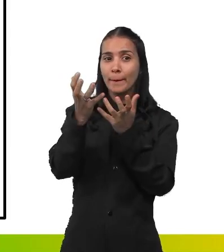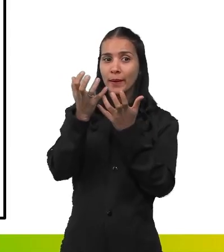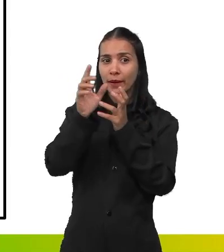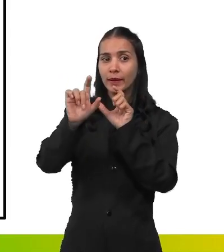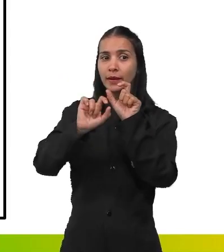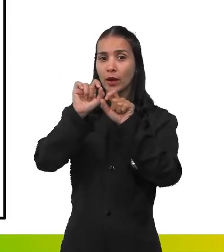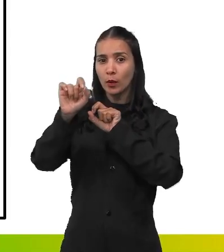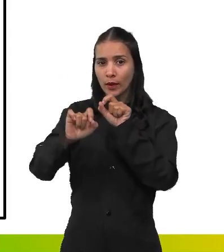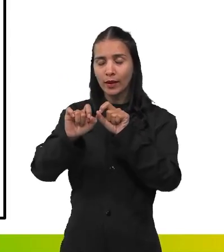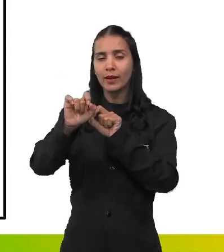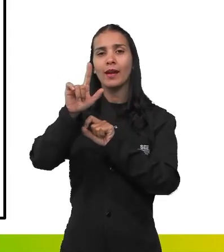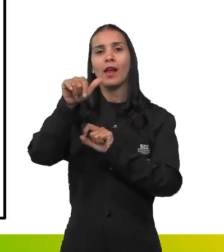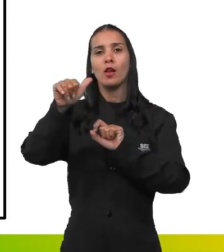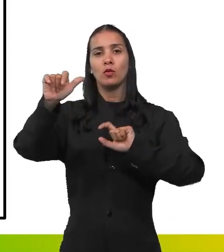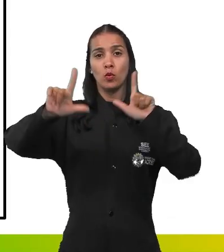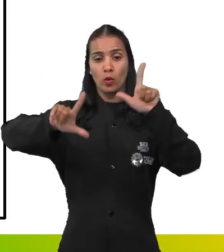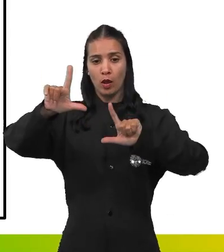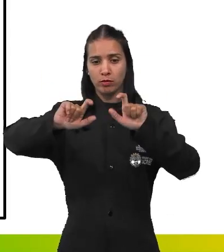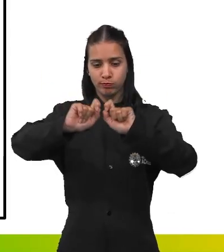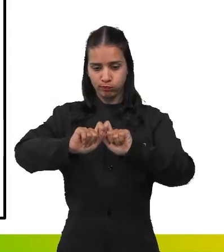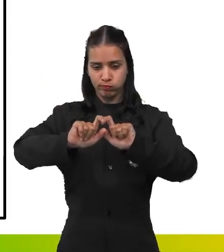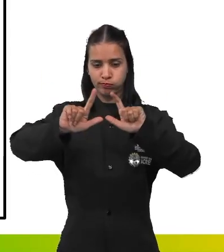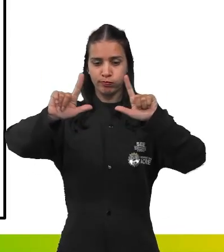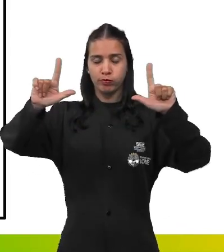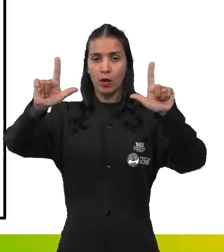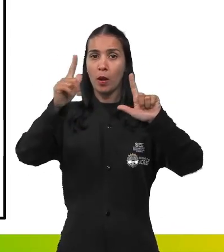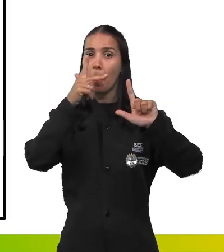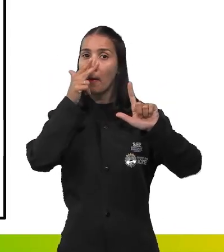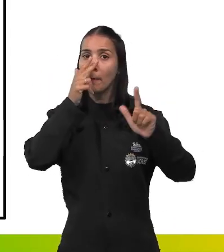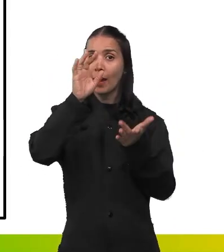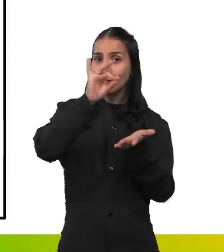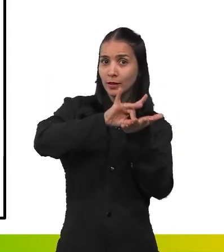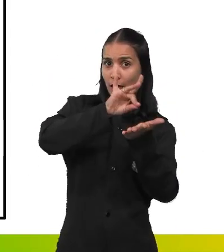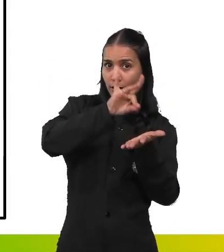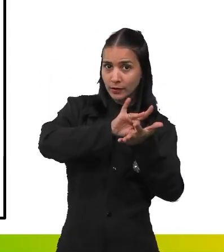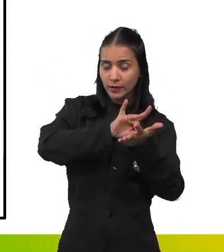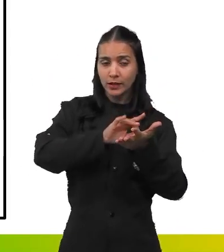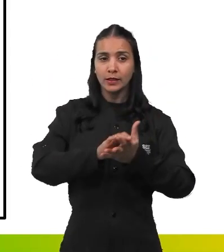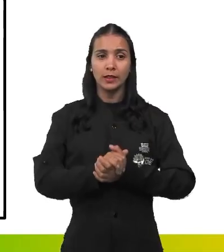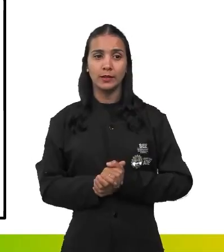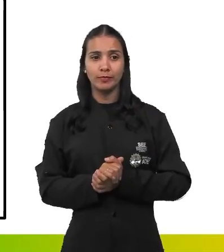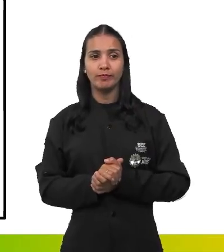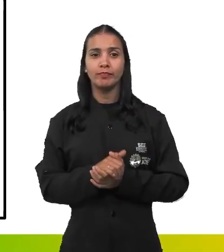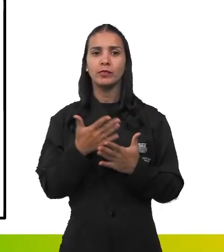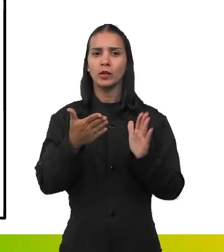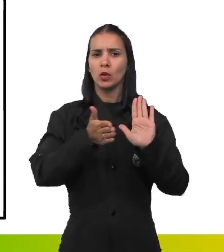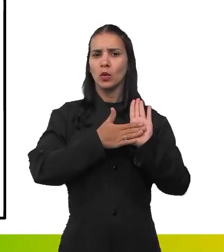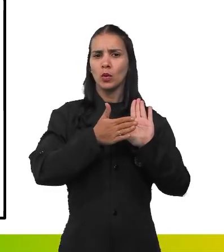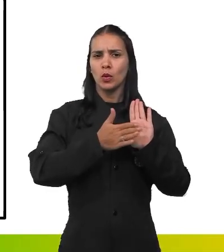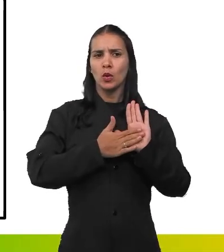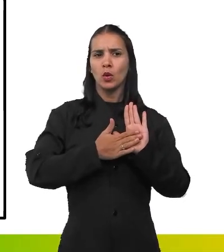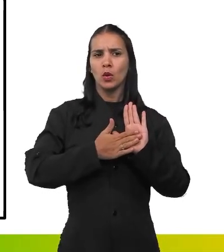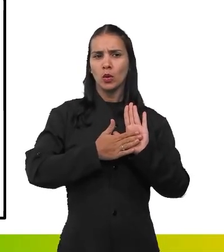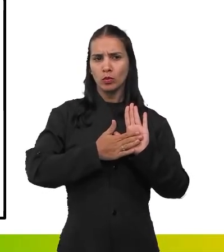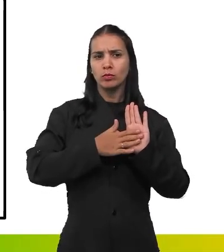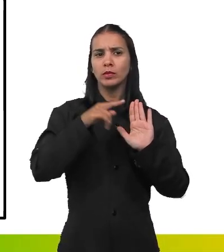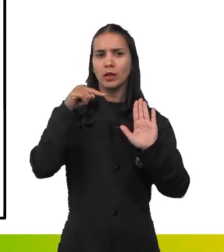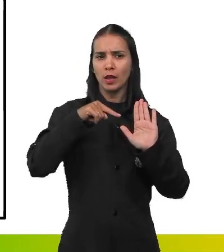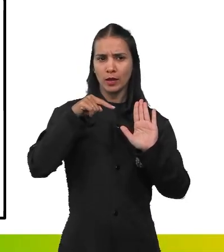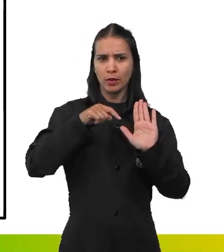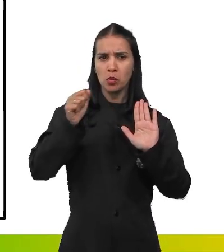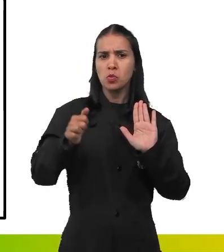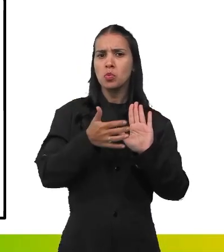aumentada por meio de um aplicativo. Com base nessa proposta, qual o maior benefício do uso do